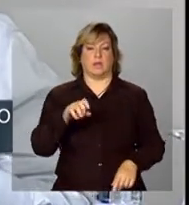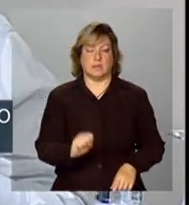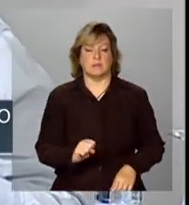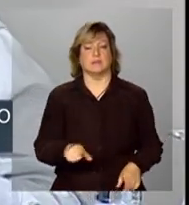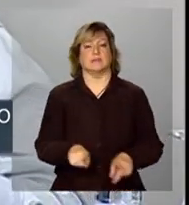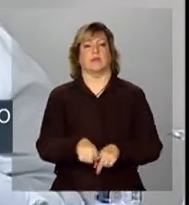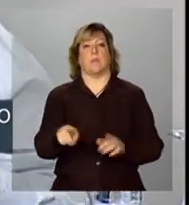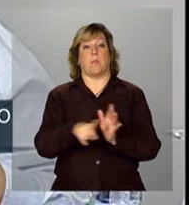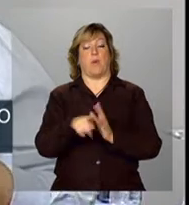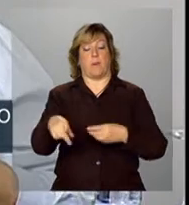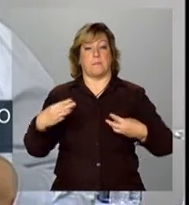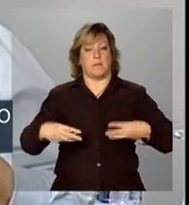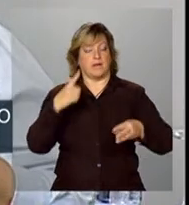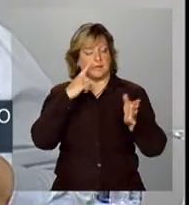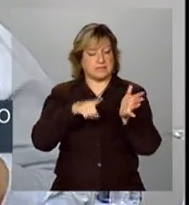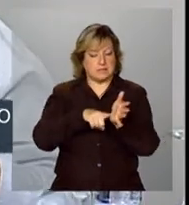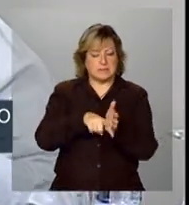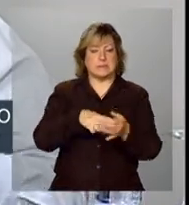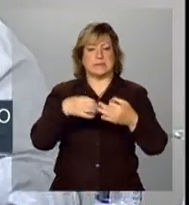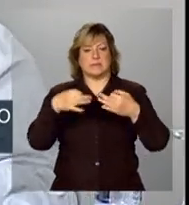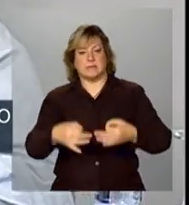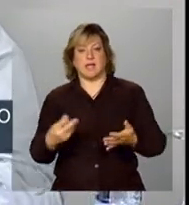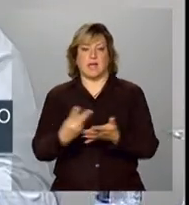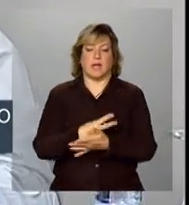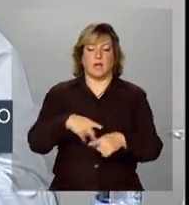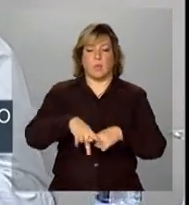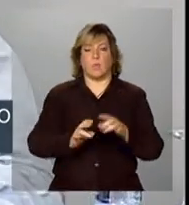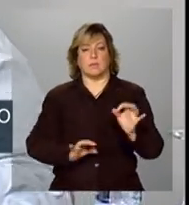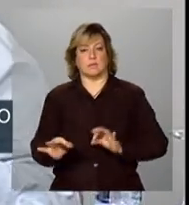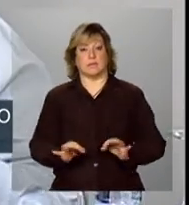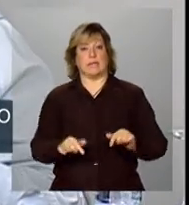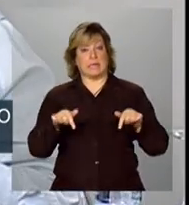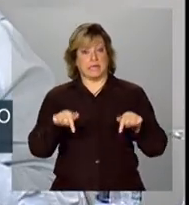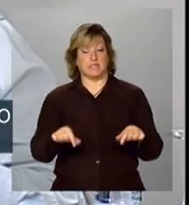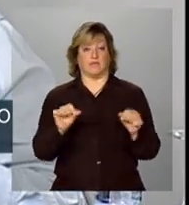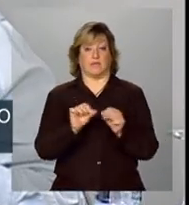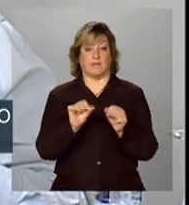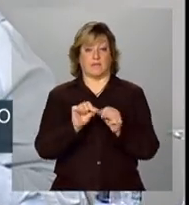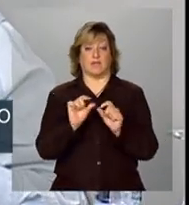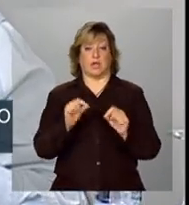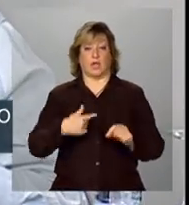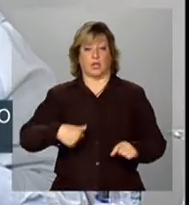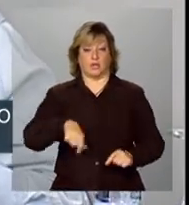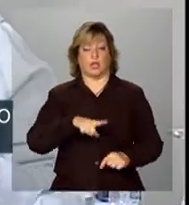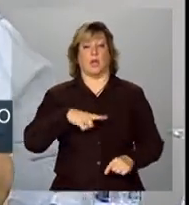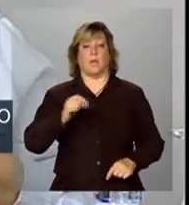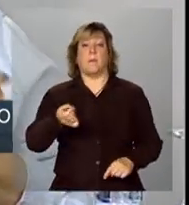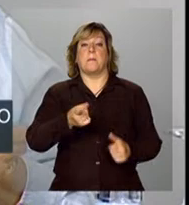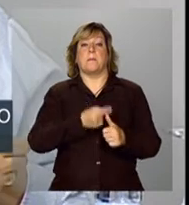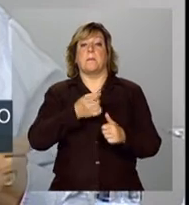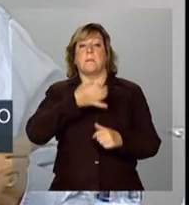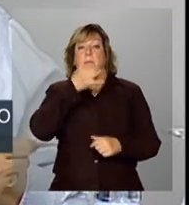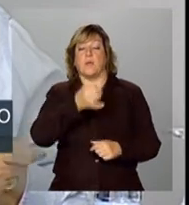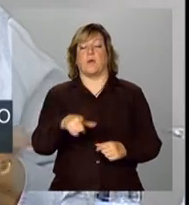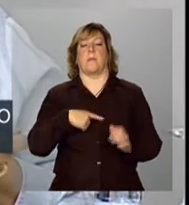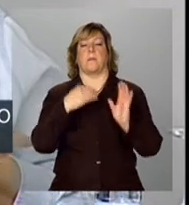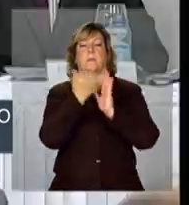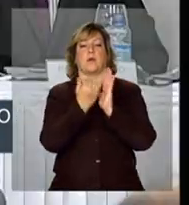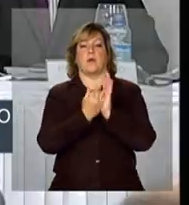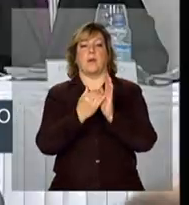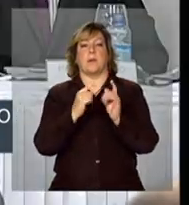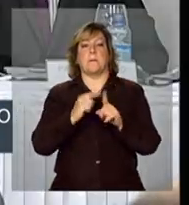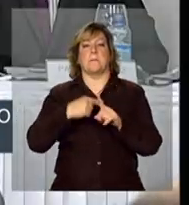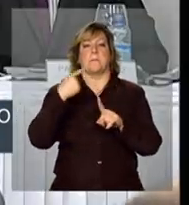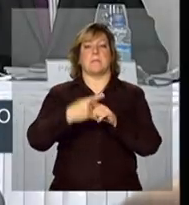próprio Ministério analisando erros e acertos, e isso levou a uma primeira proposta do programa Mais Ambiente, que o presidente